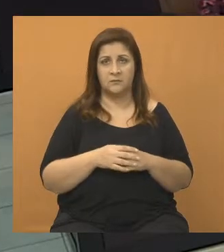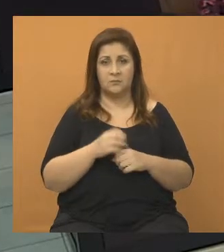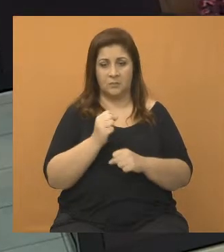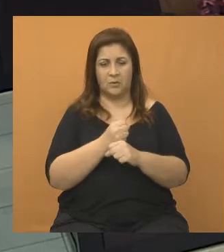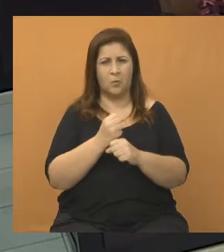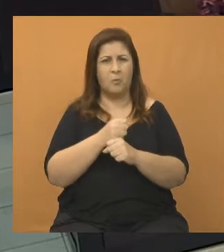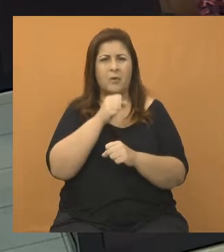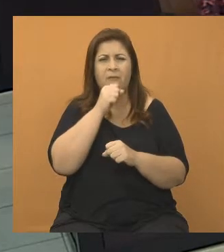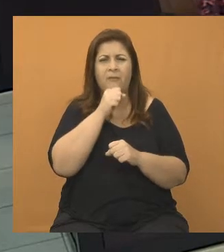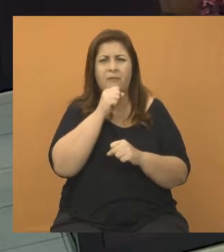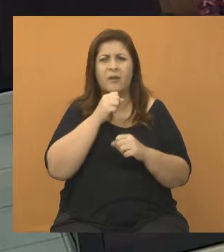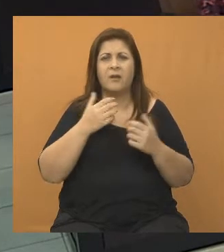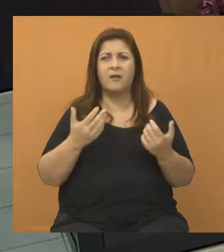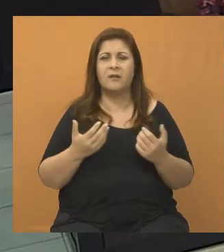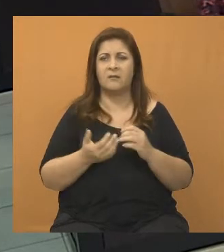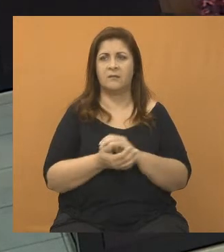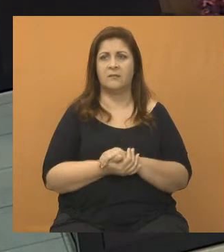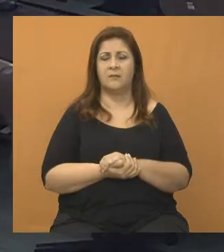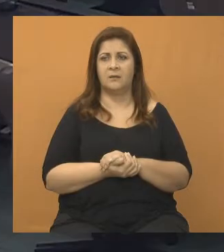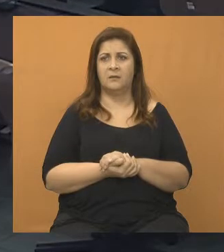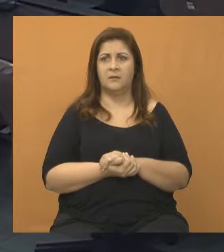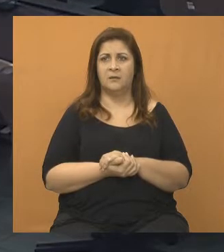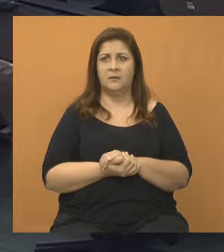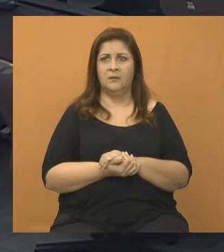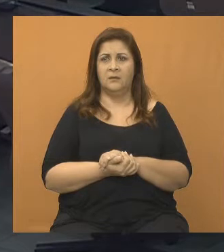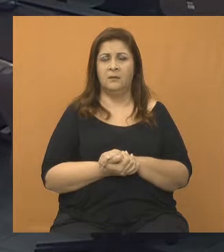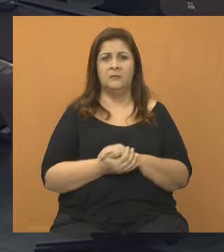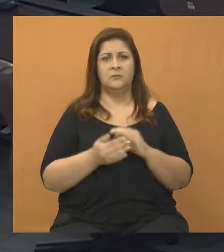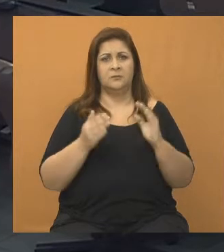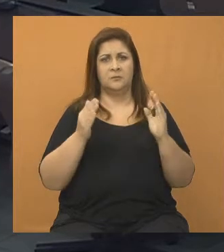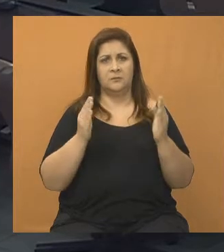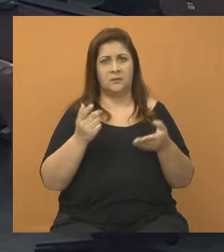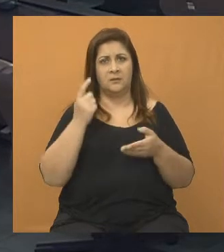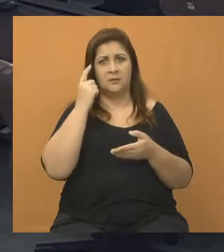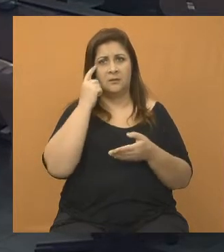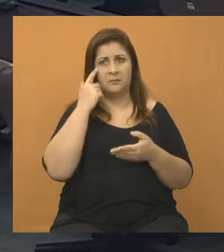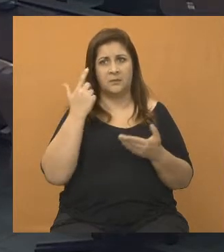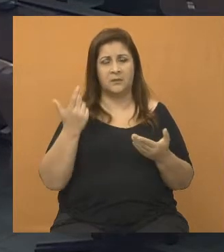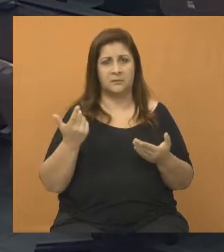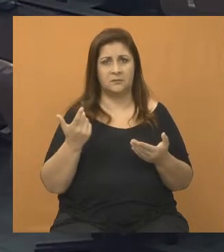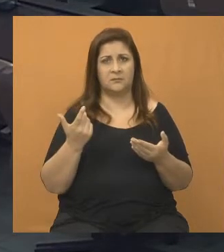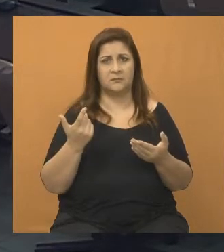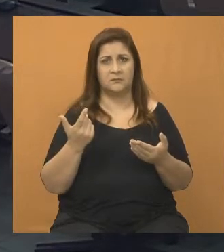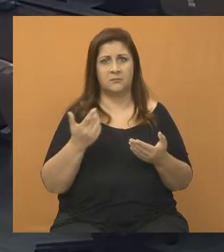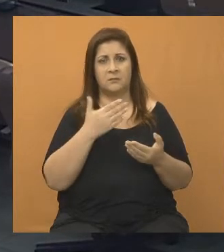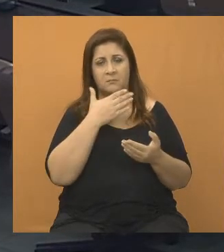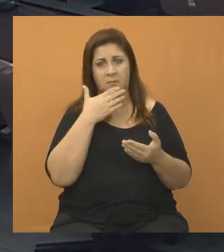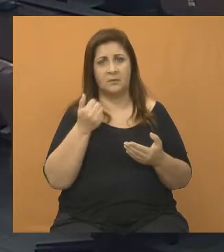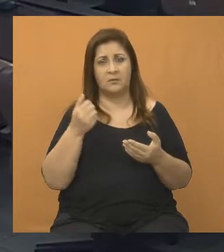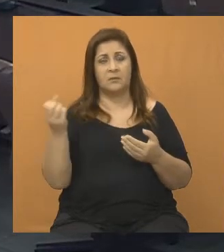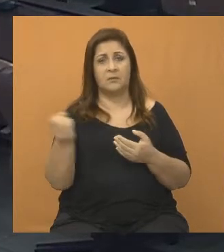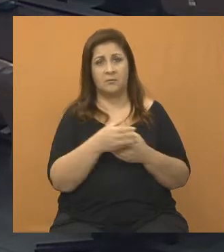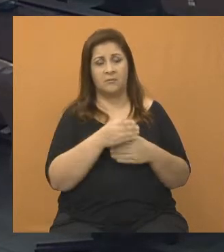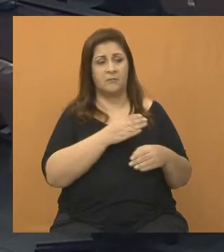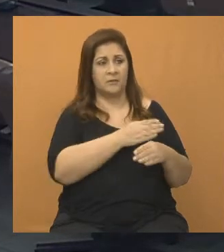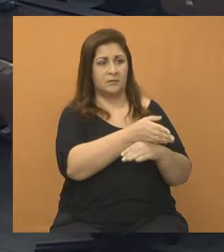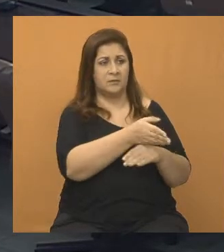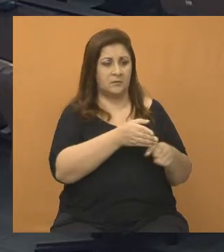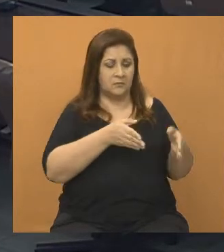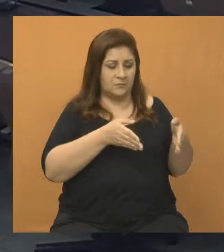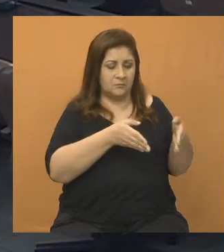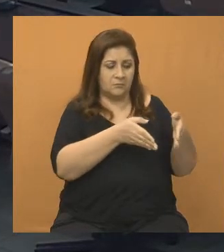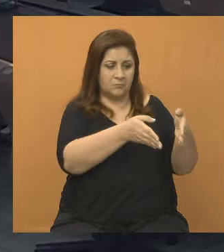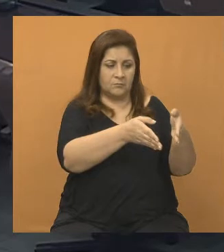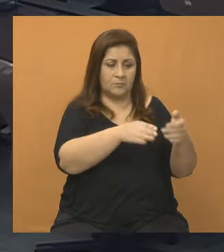bem antiga, mas a portaria fica... Agora, eu já considero bem mais humanizada a nova entrada lá, que é um corredorzinho